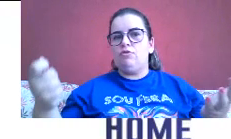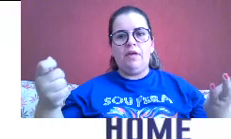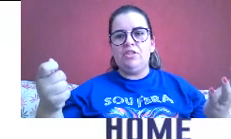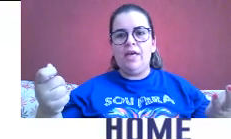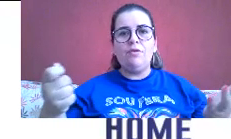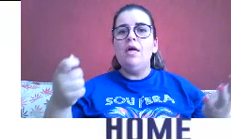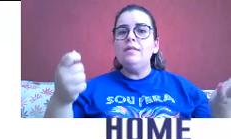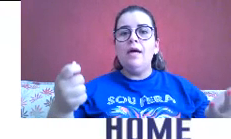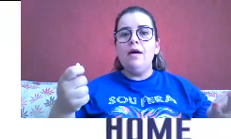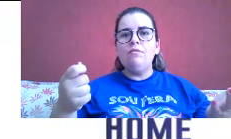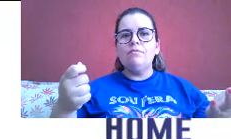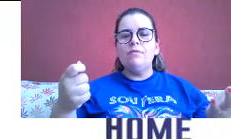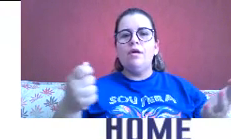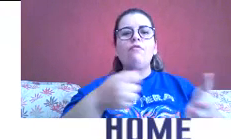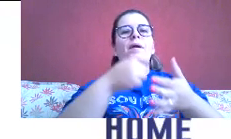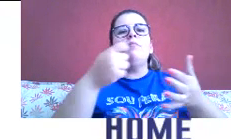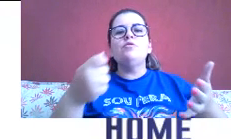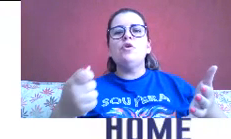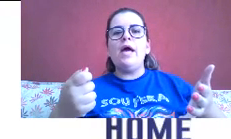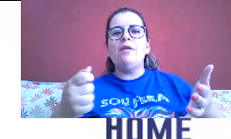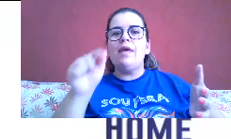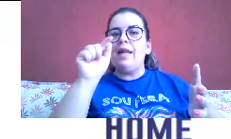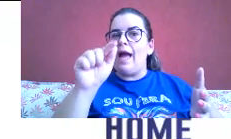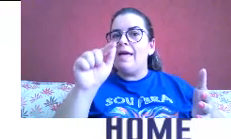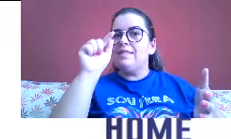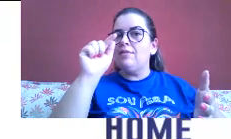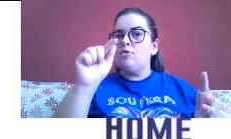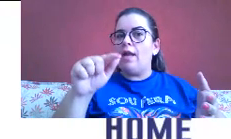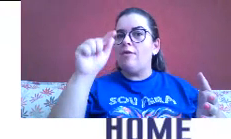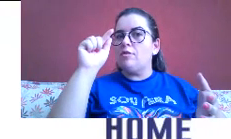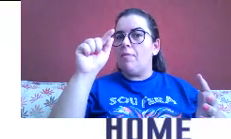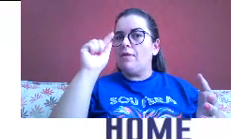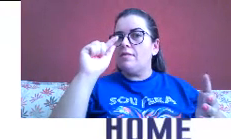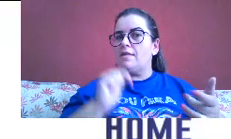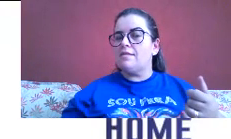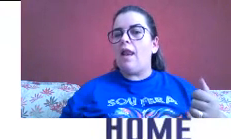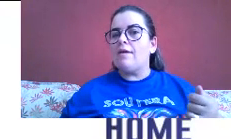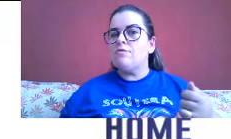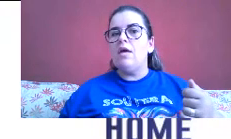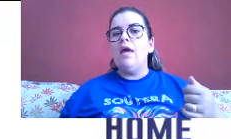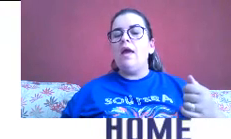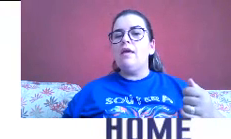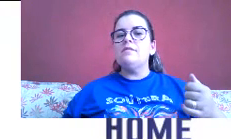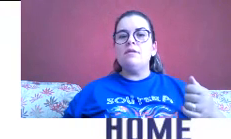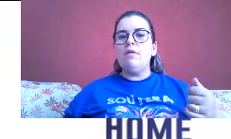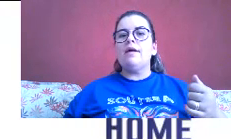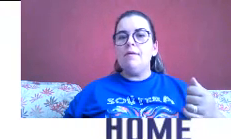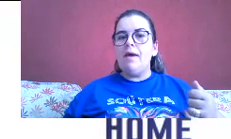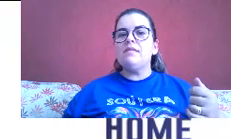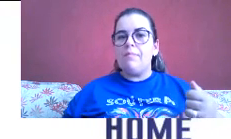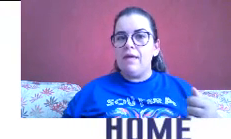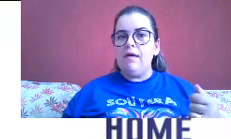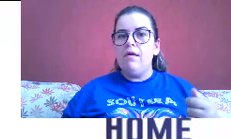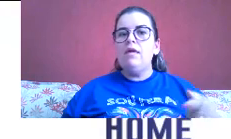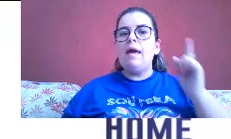eu vou escrever de qualquer jeito não eu vou pegar o meu dicionário que aliás tem dicionários que podem ser instalados em celular